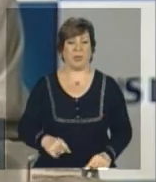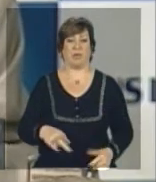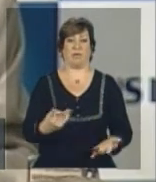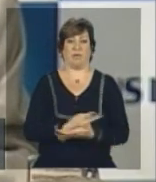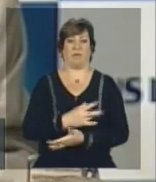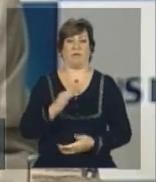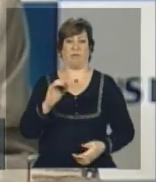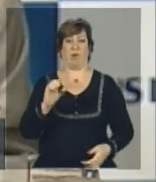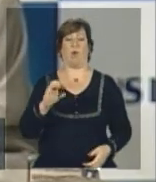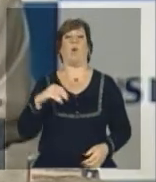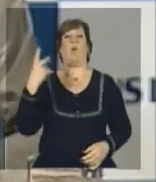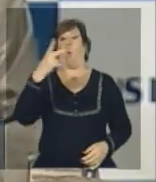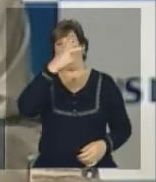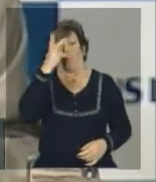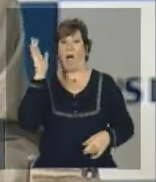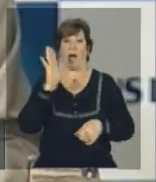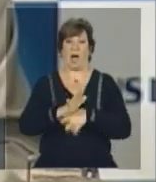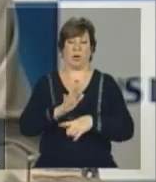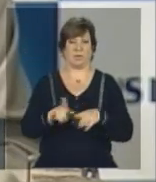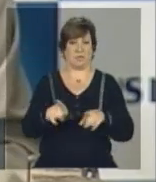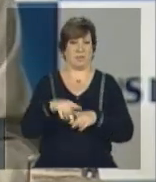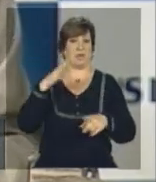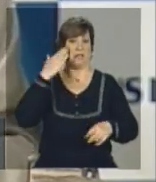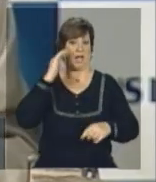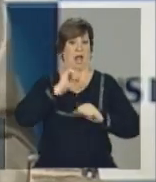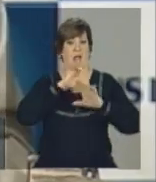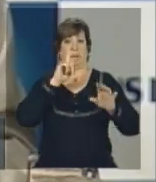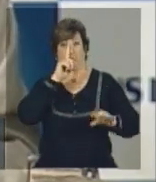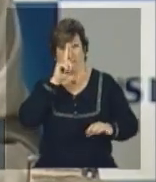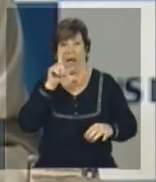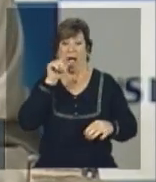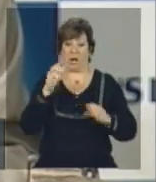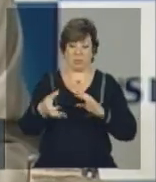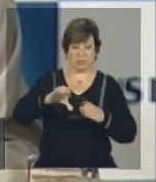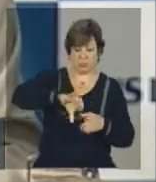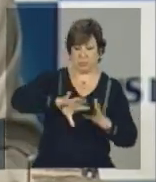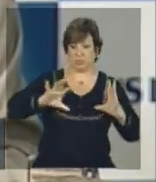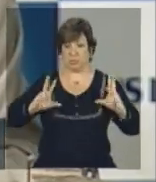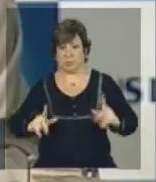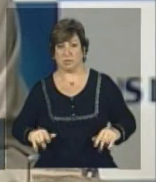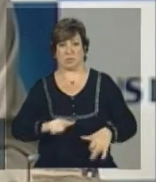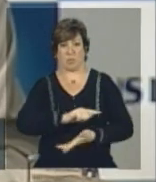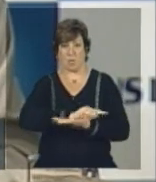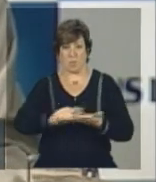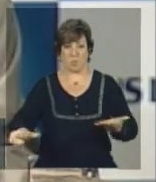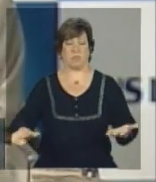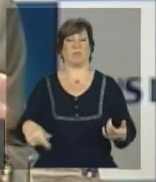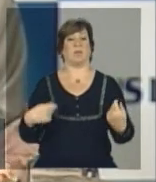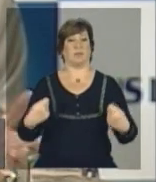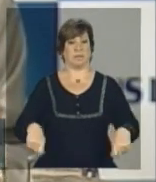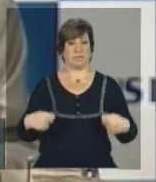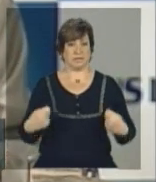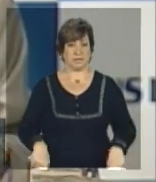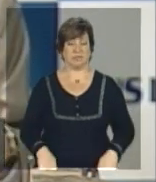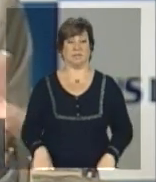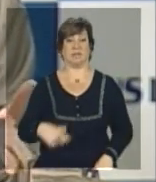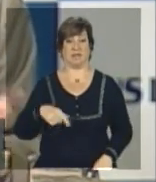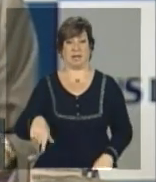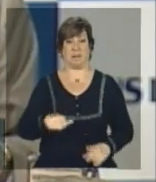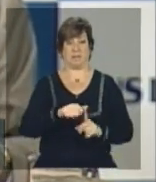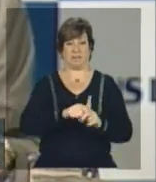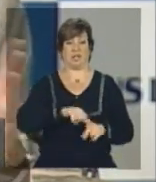a participação da própria população, que fica mais consciente. Temos aspectos climáticos, né? Esse janeiro foi um